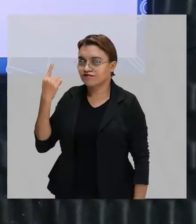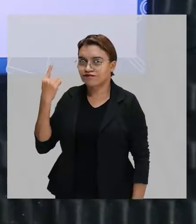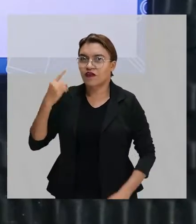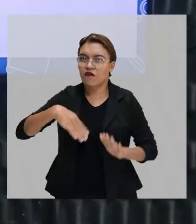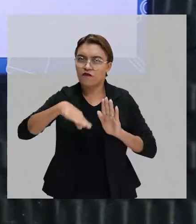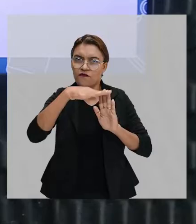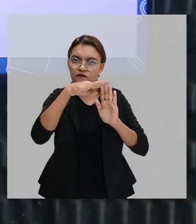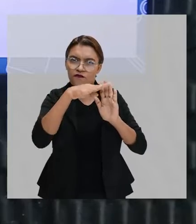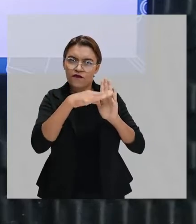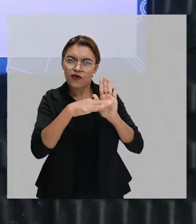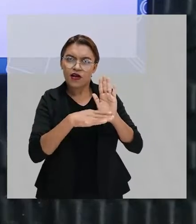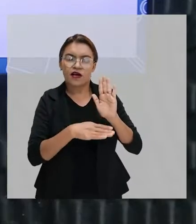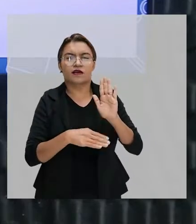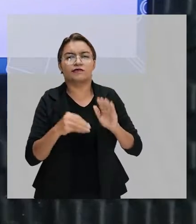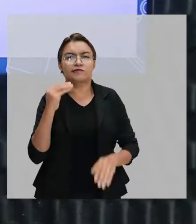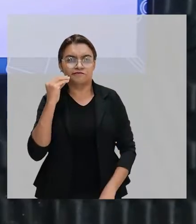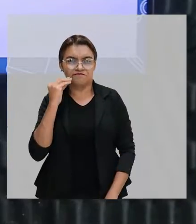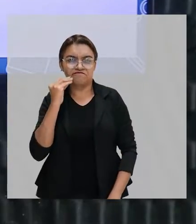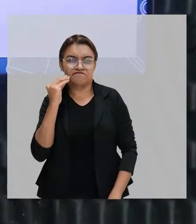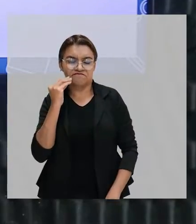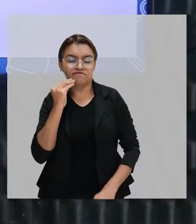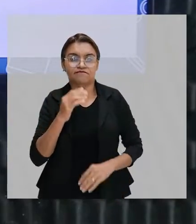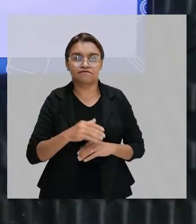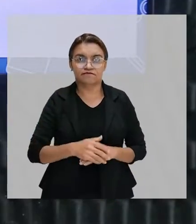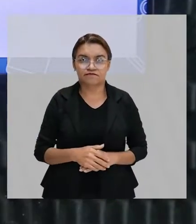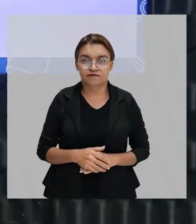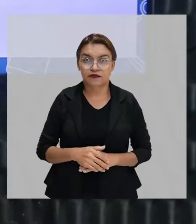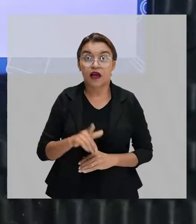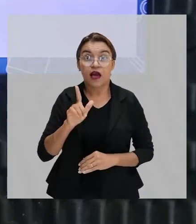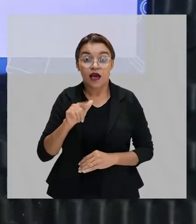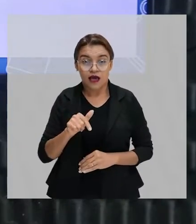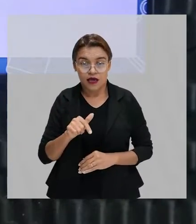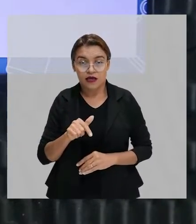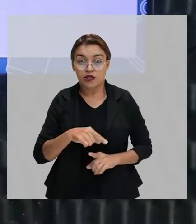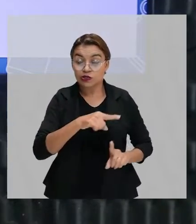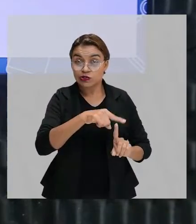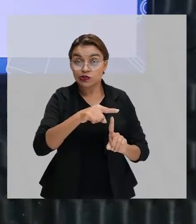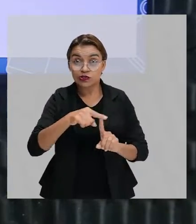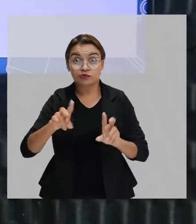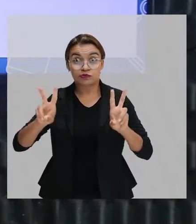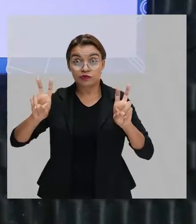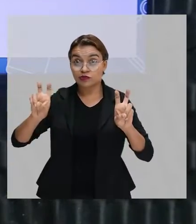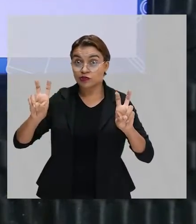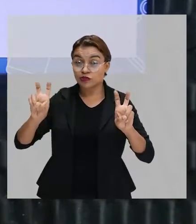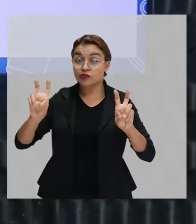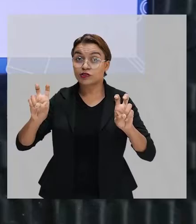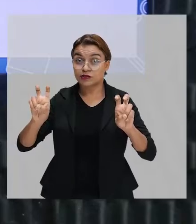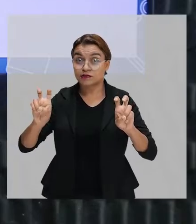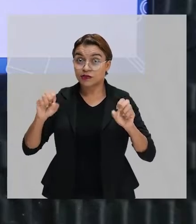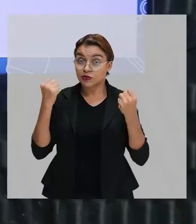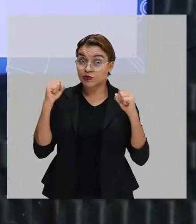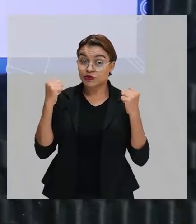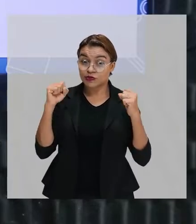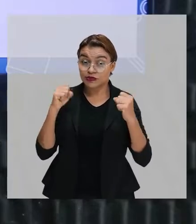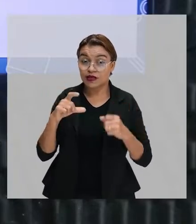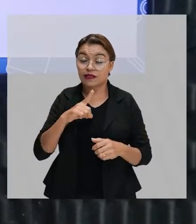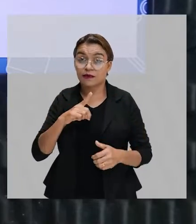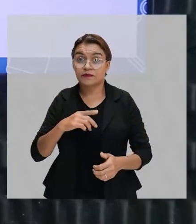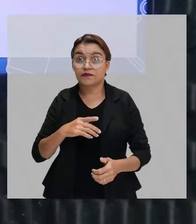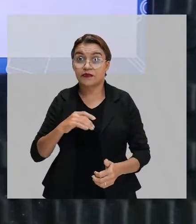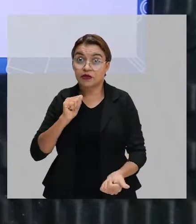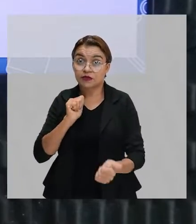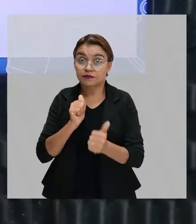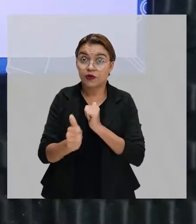de oportunidades digamos assim essas são as unidades temáticas a educação física nós temos os